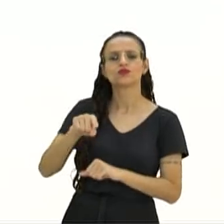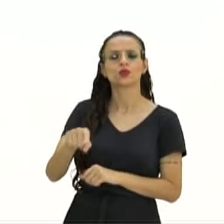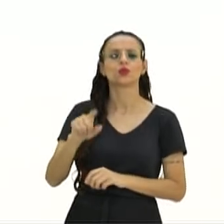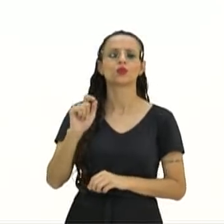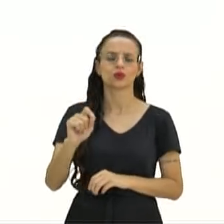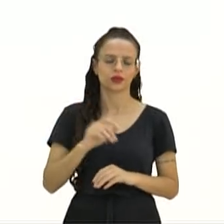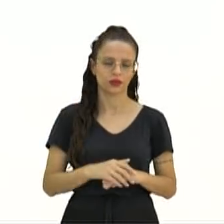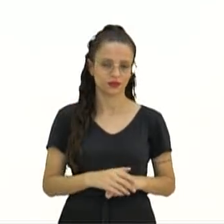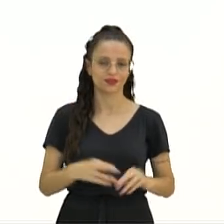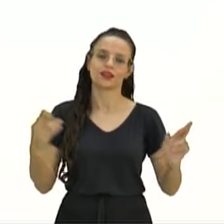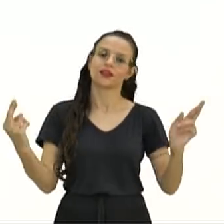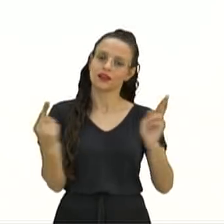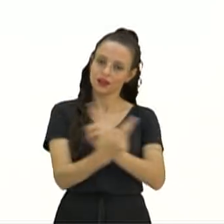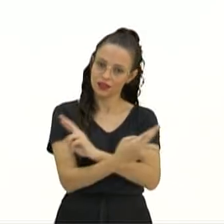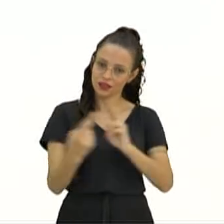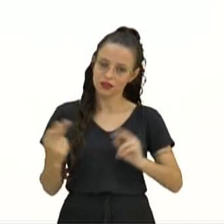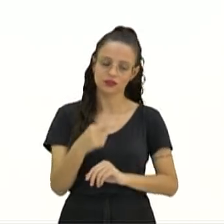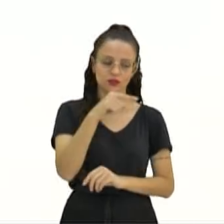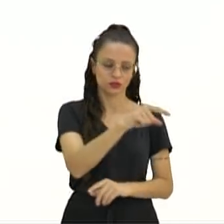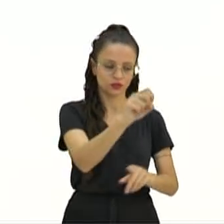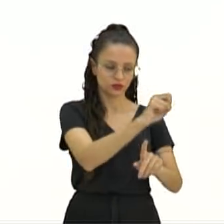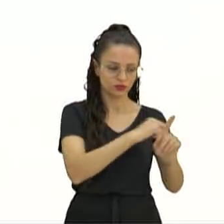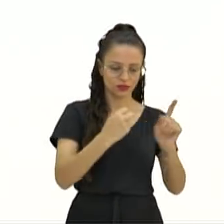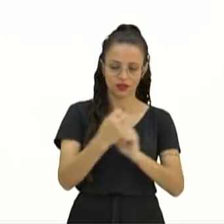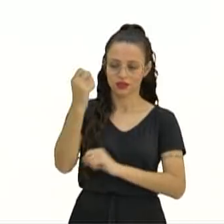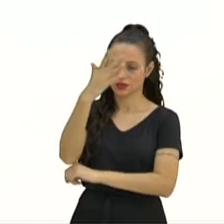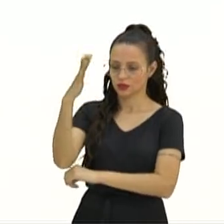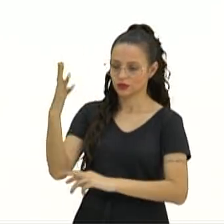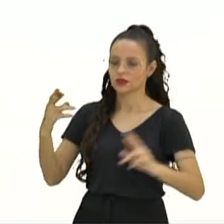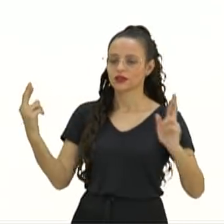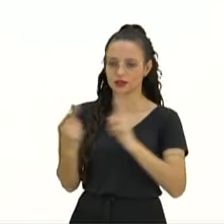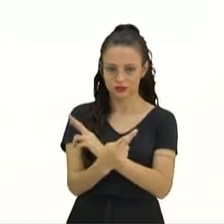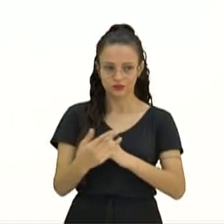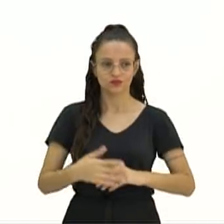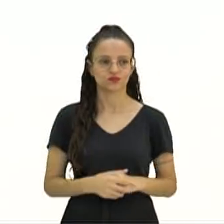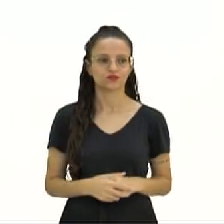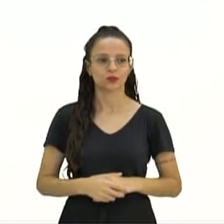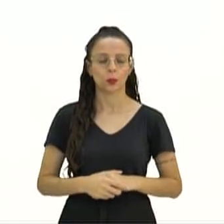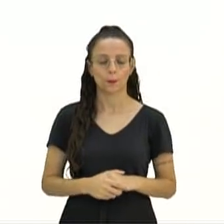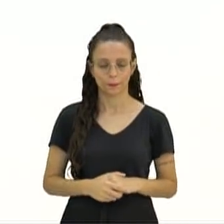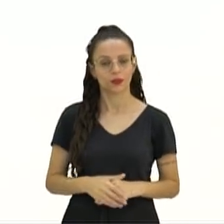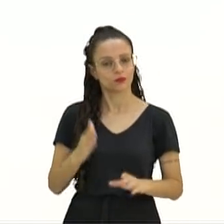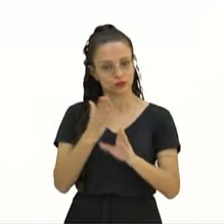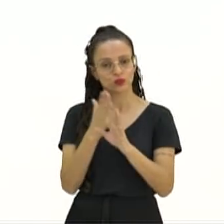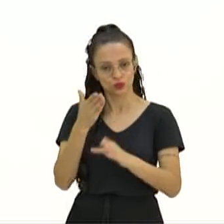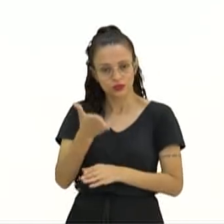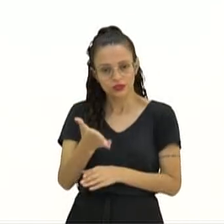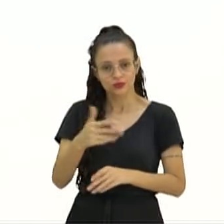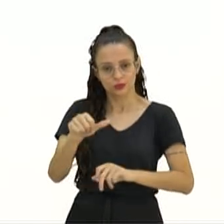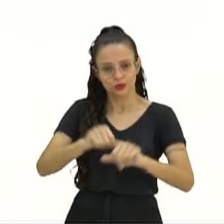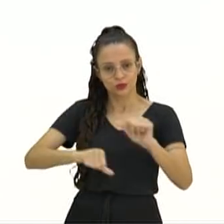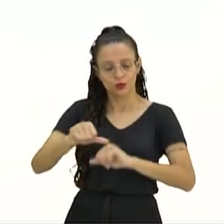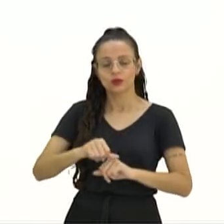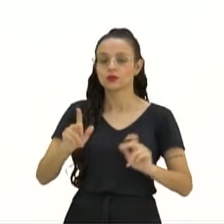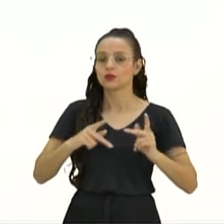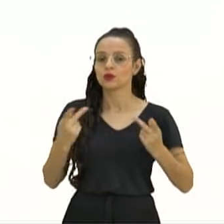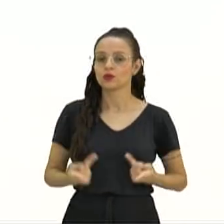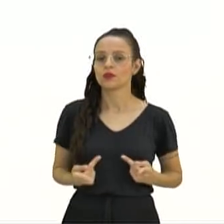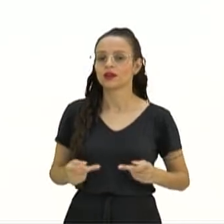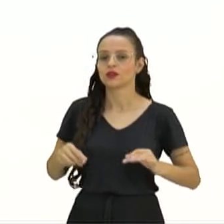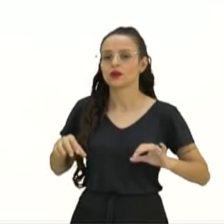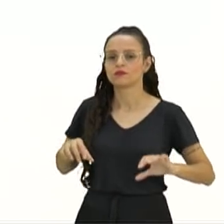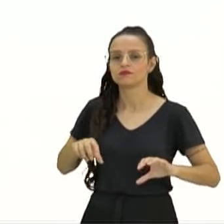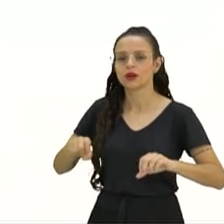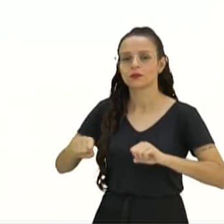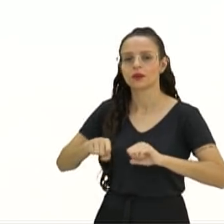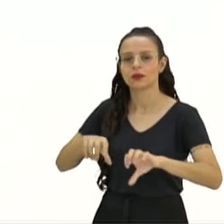espaço? A relação da sociedade com a natureza, certo? É isso que fez modificar aquele espaço. O ser humano se apropriar